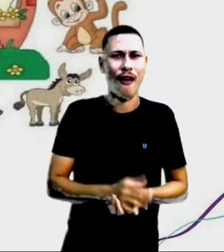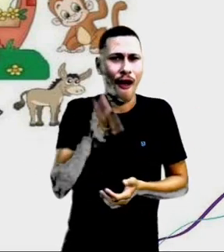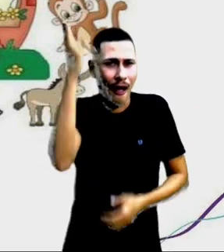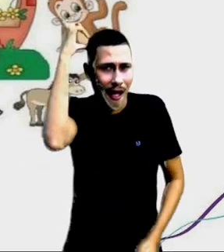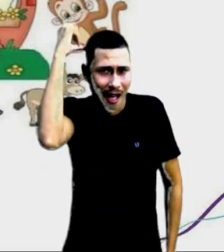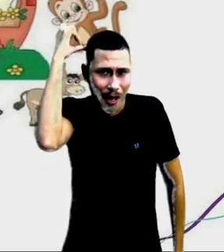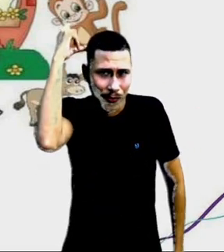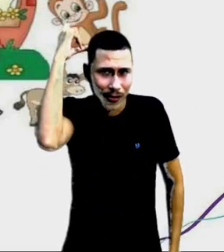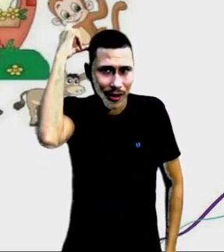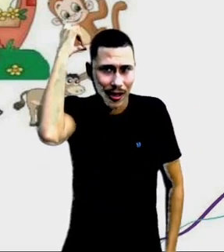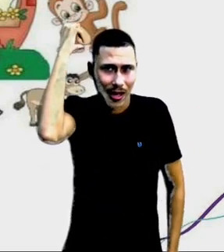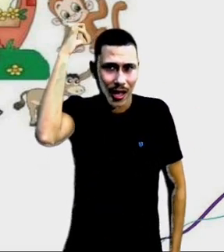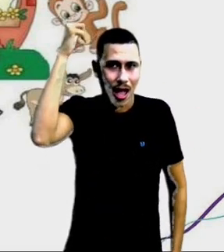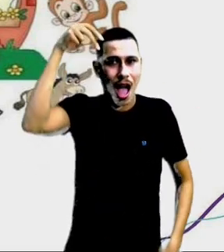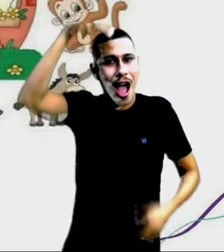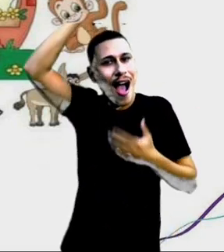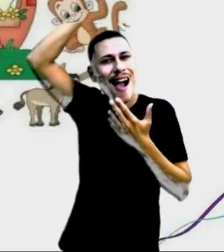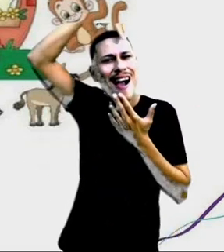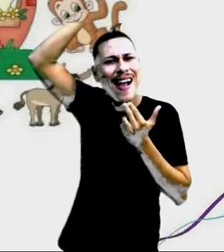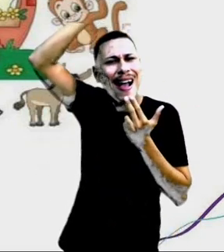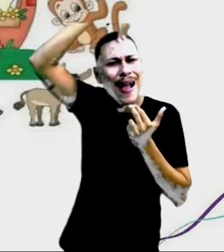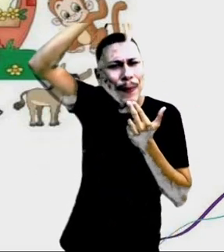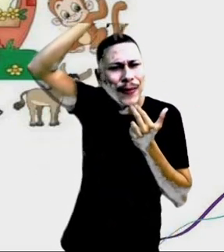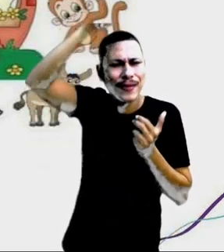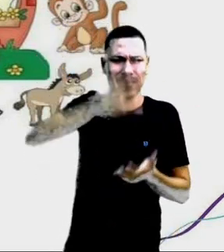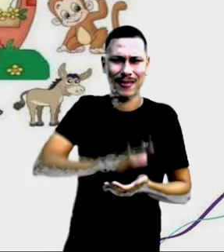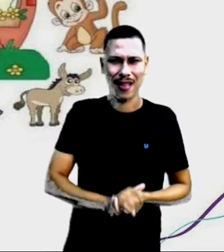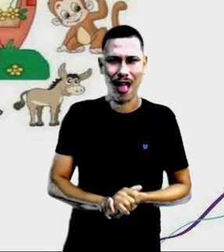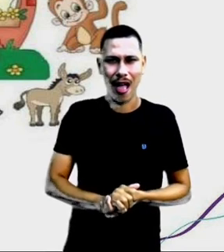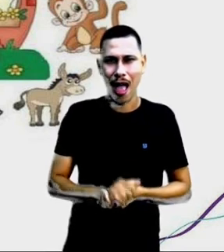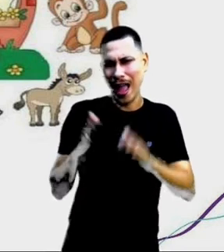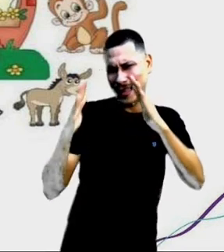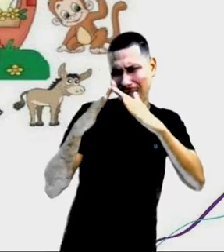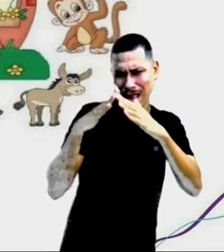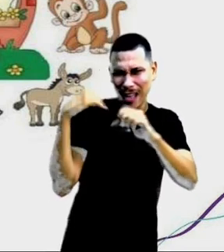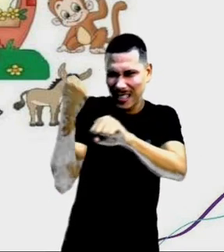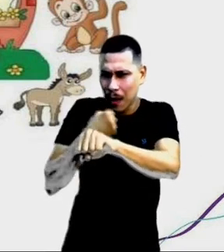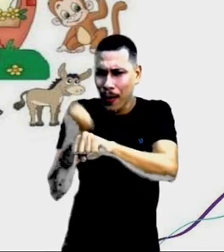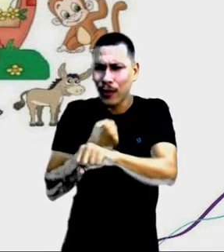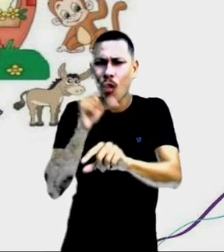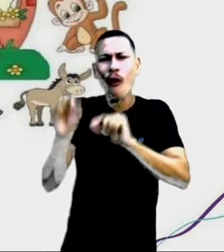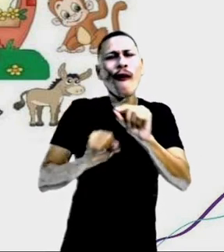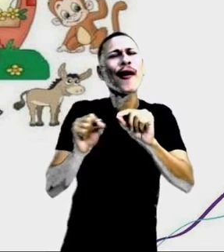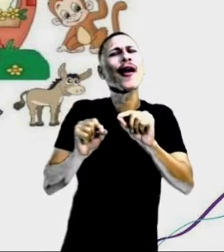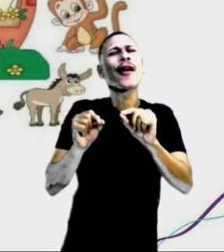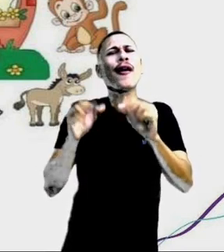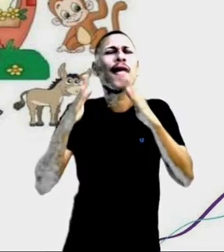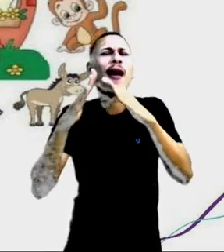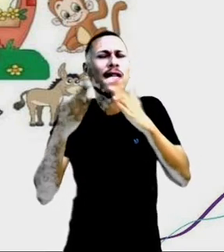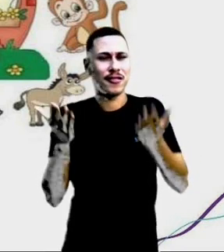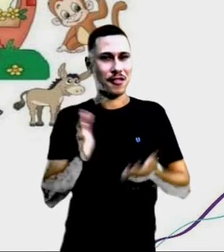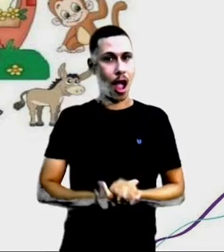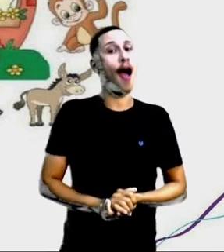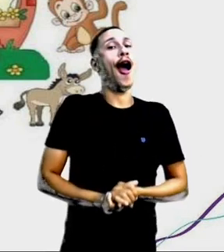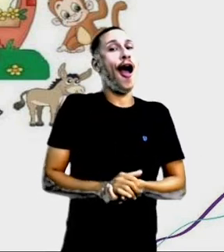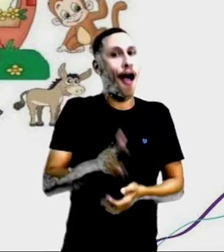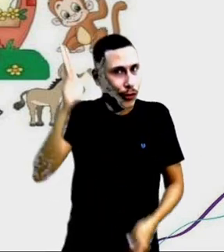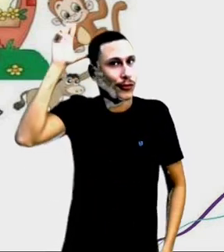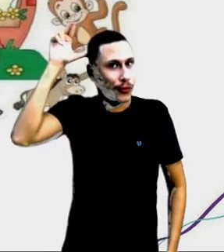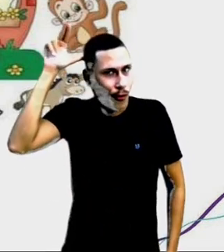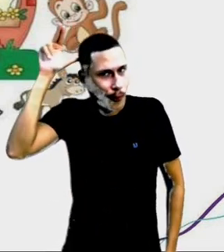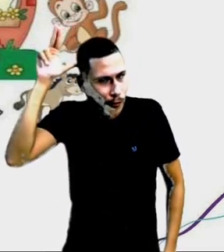cabrita. Essa casa é de cimento. Quem mora nela é o